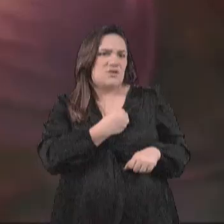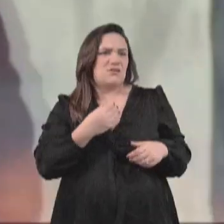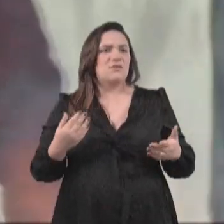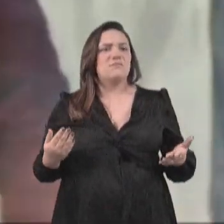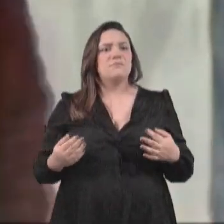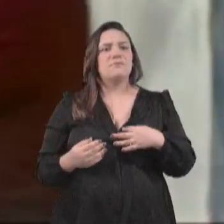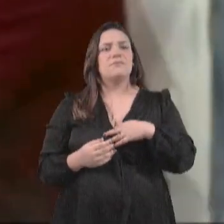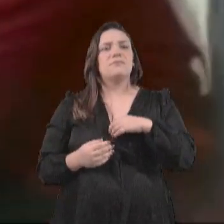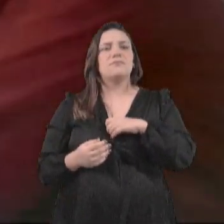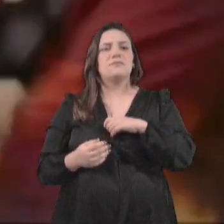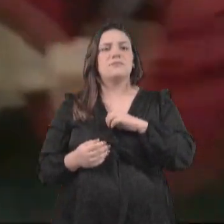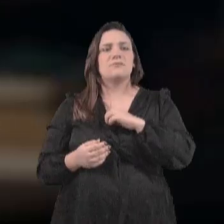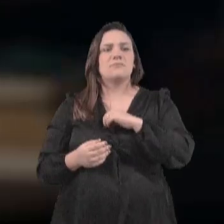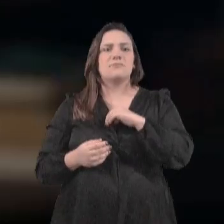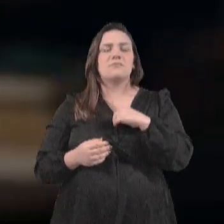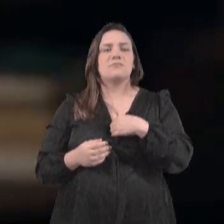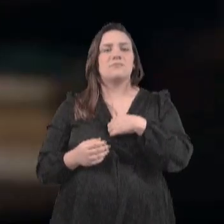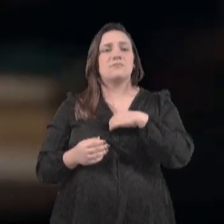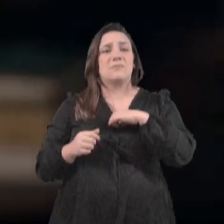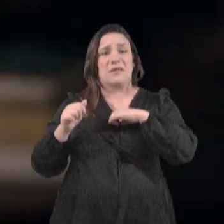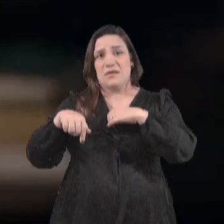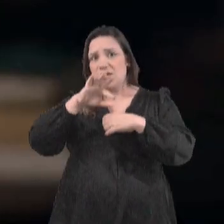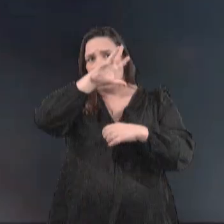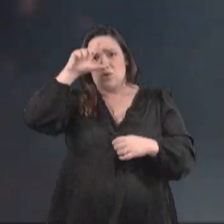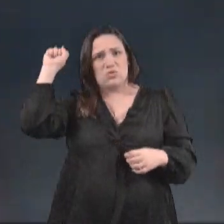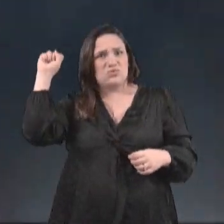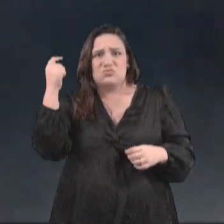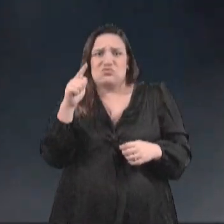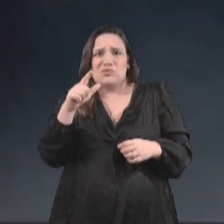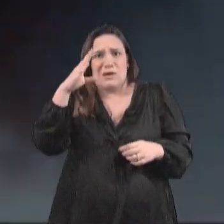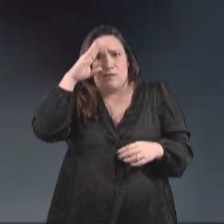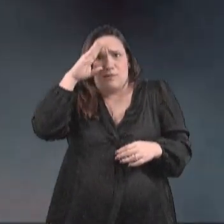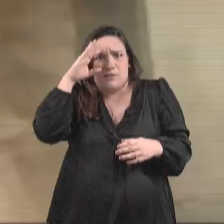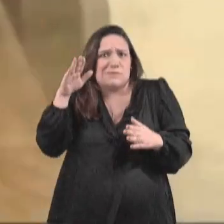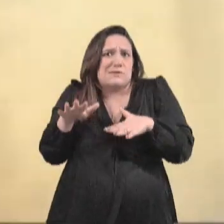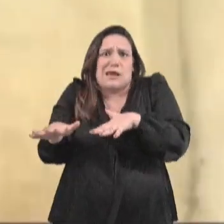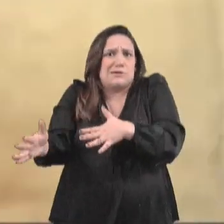eles. O Mato Grosso estava indefeso, você não tinha força do exército Mato Grosso.